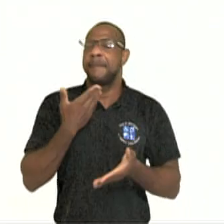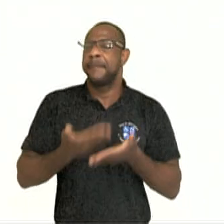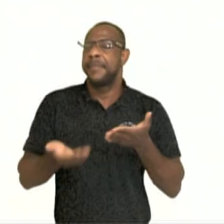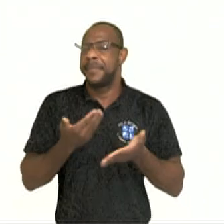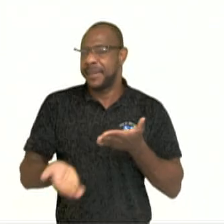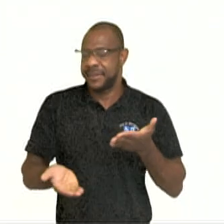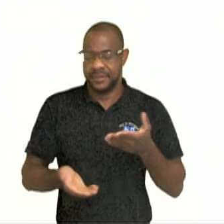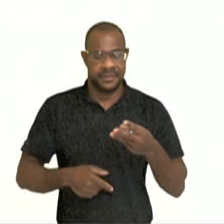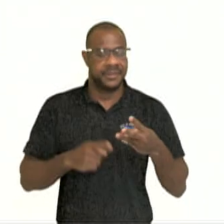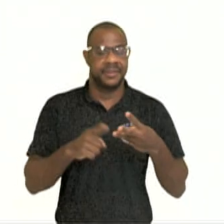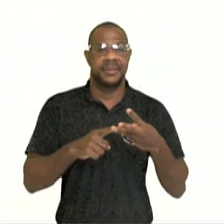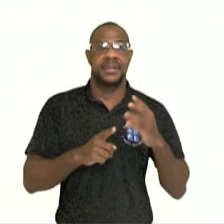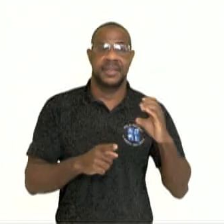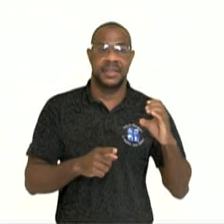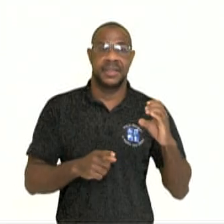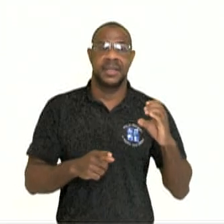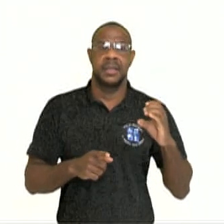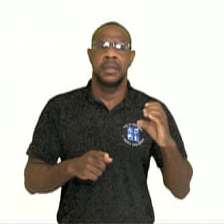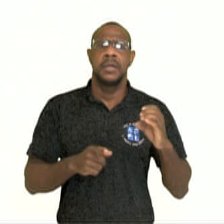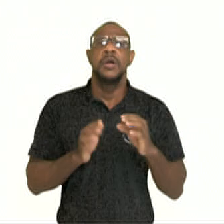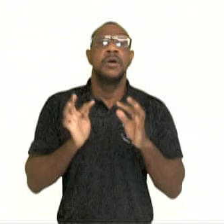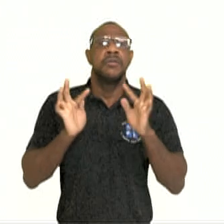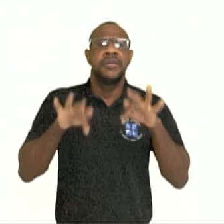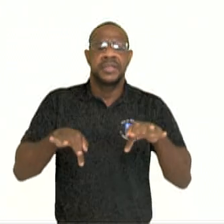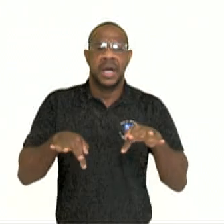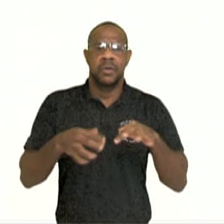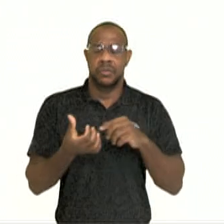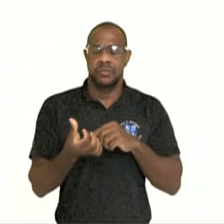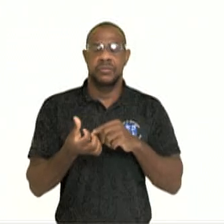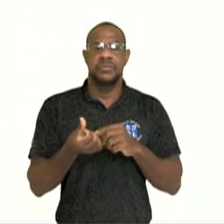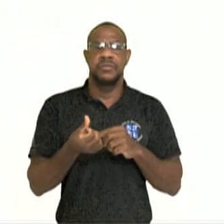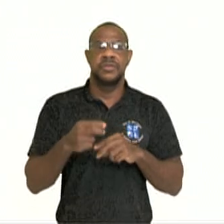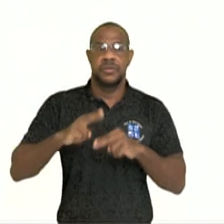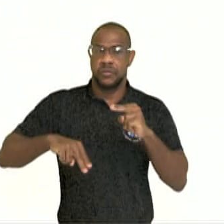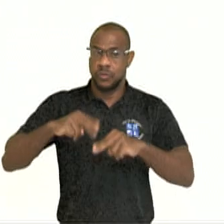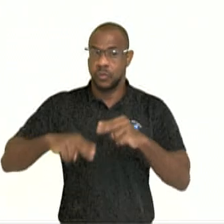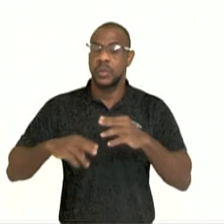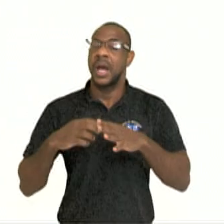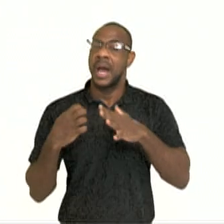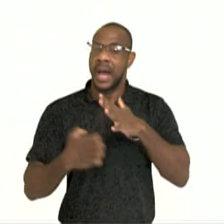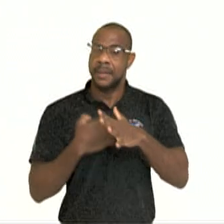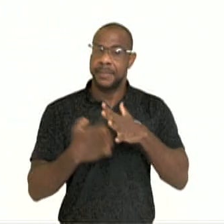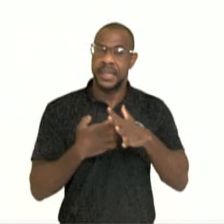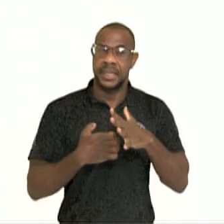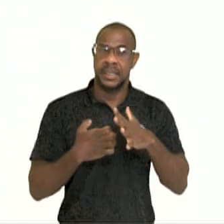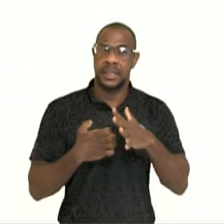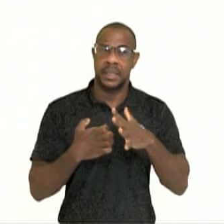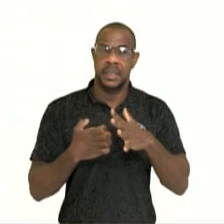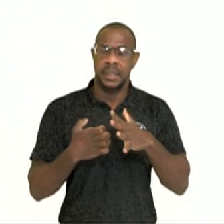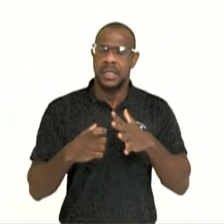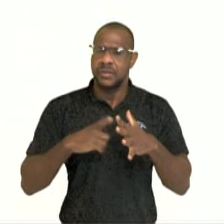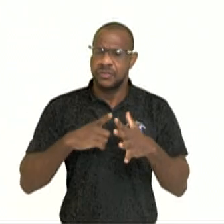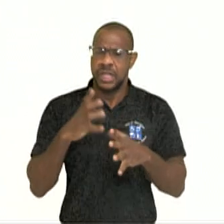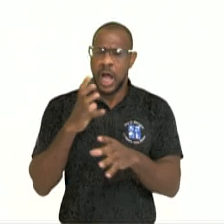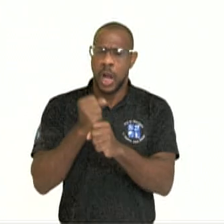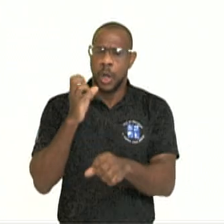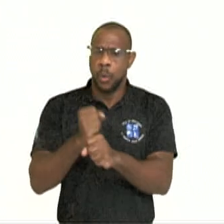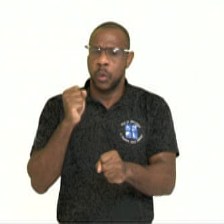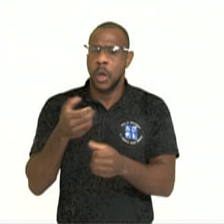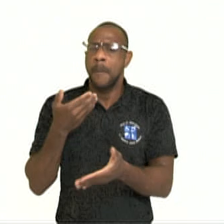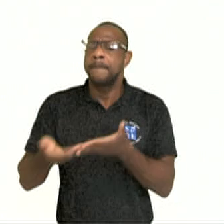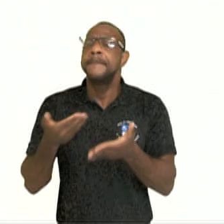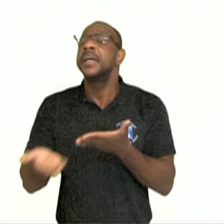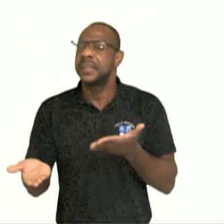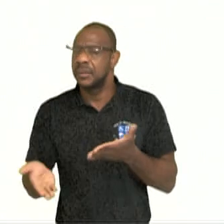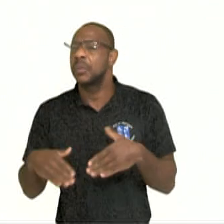prejuízo? Letra C, ao final do semestre, a empresa registrava lucro ou